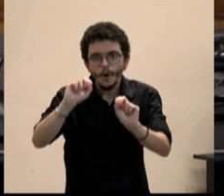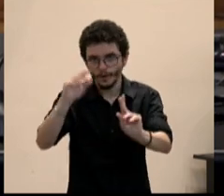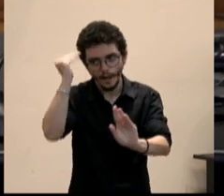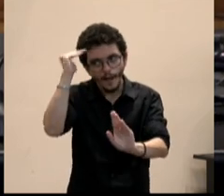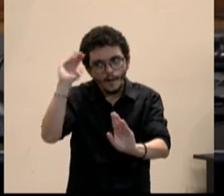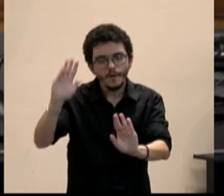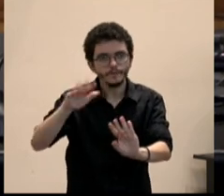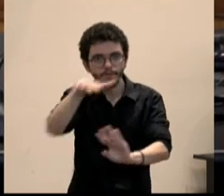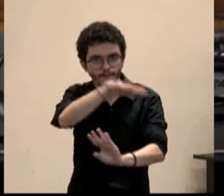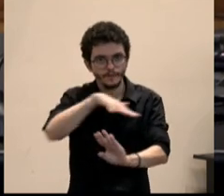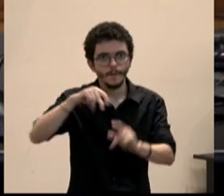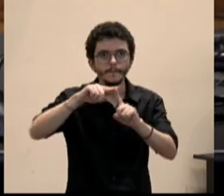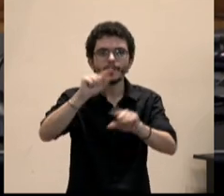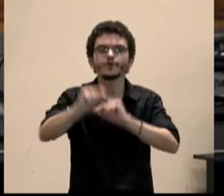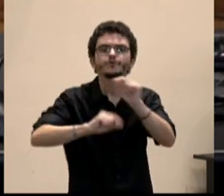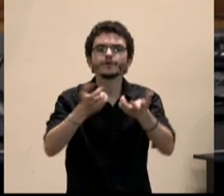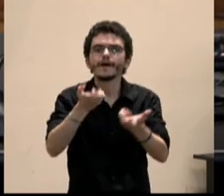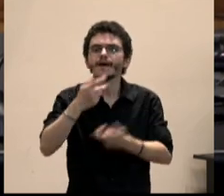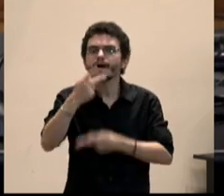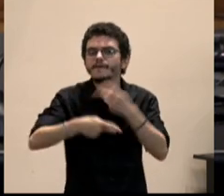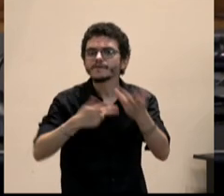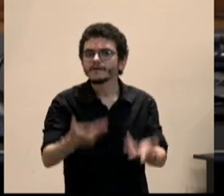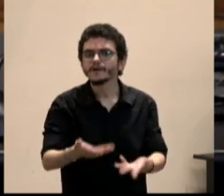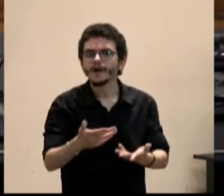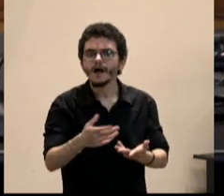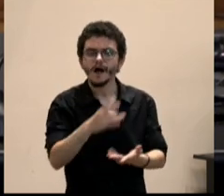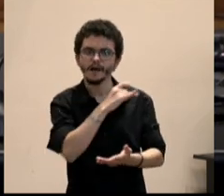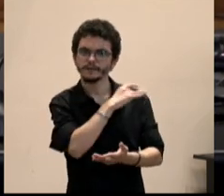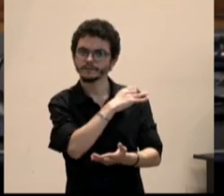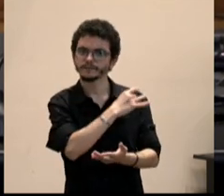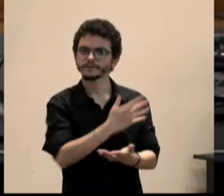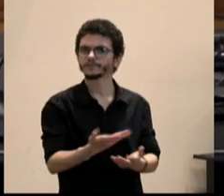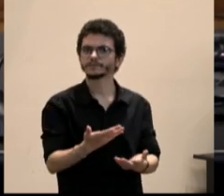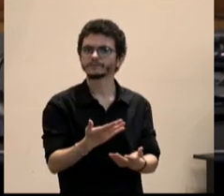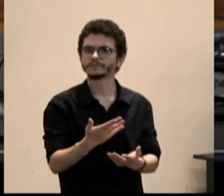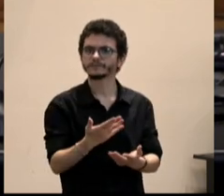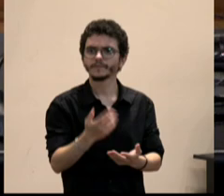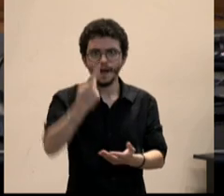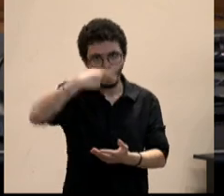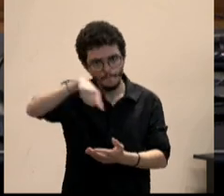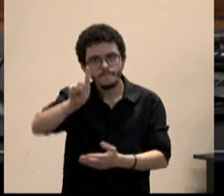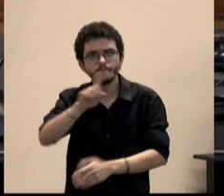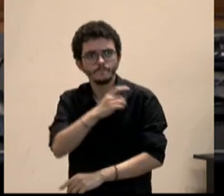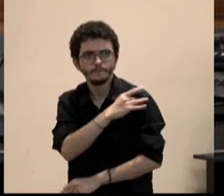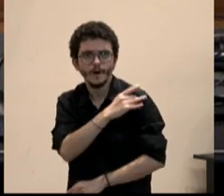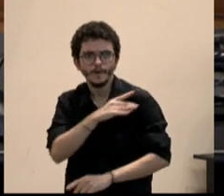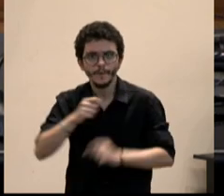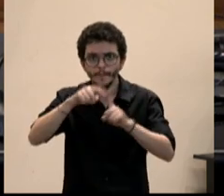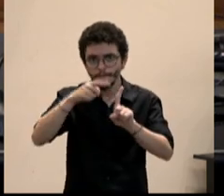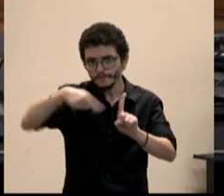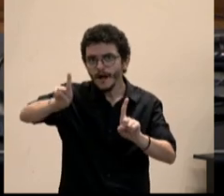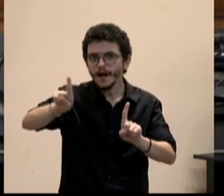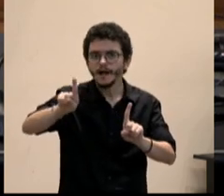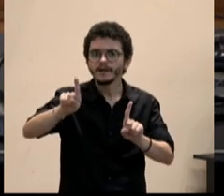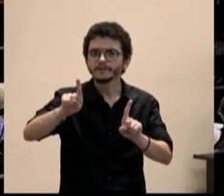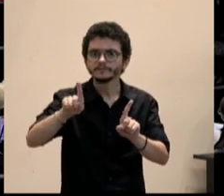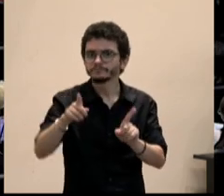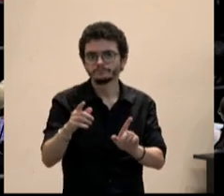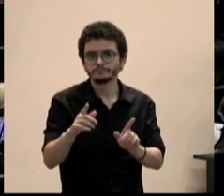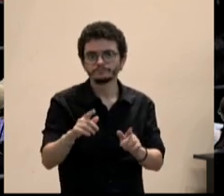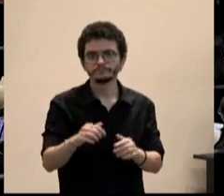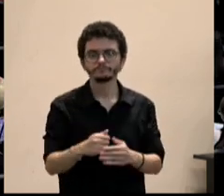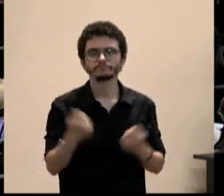mas o que, que eu quero dizer? Está com medo? Vai com medo mesmo, mas vai. Não tem